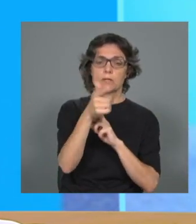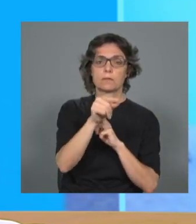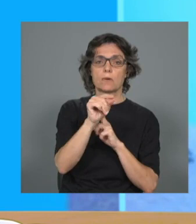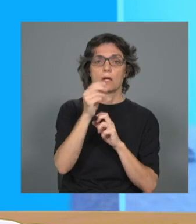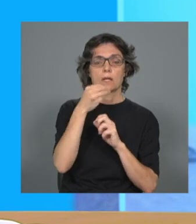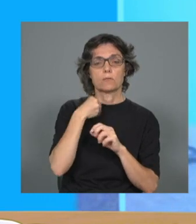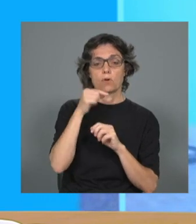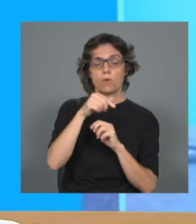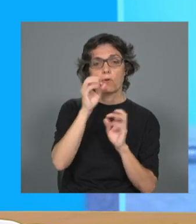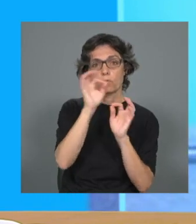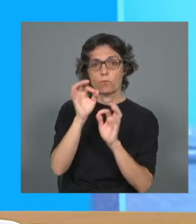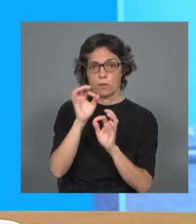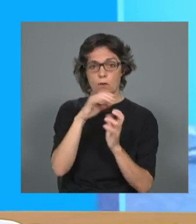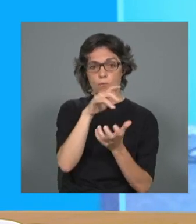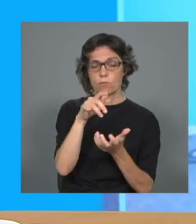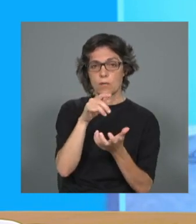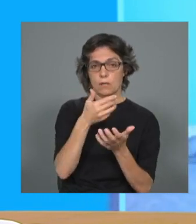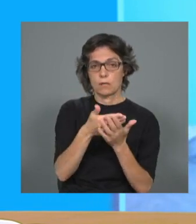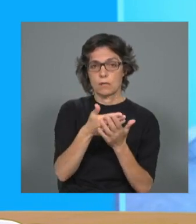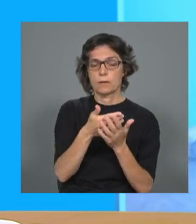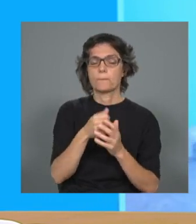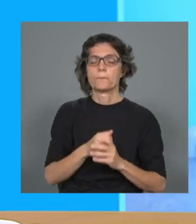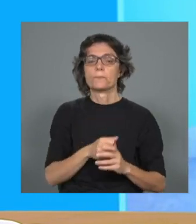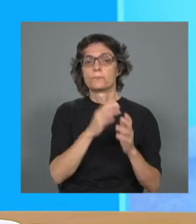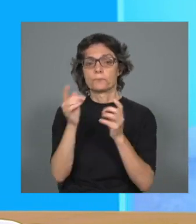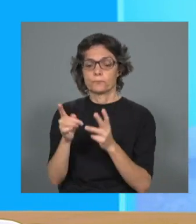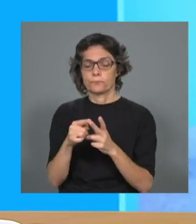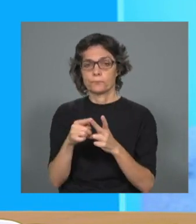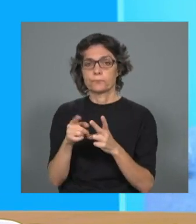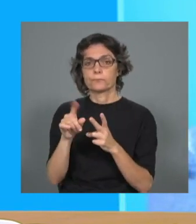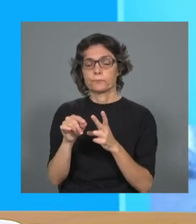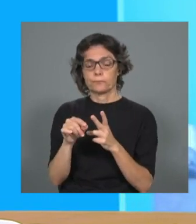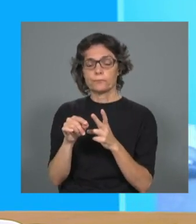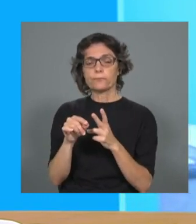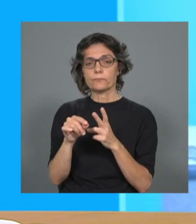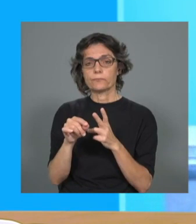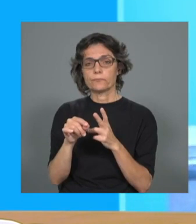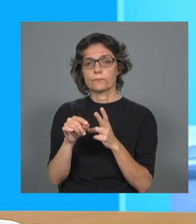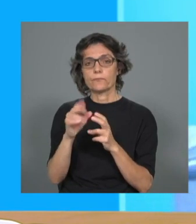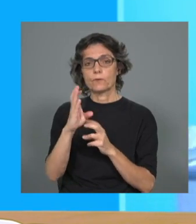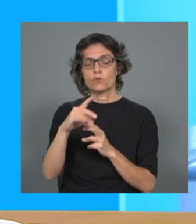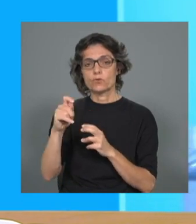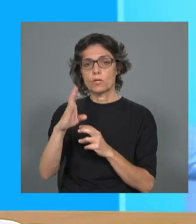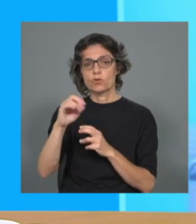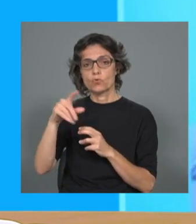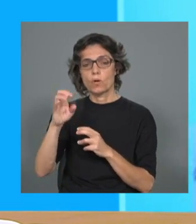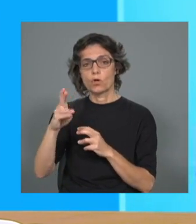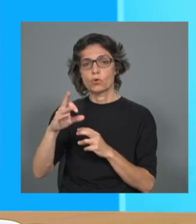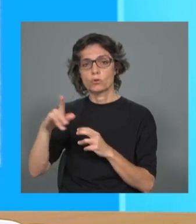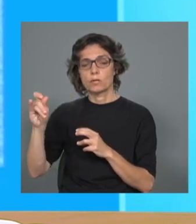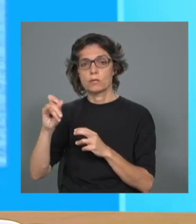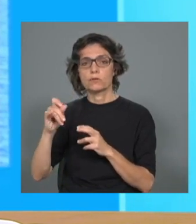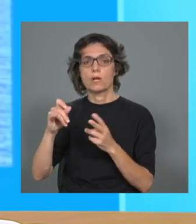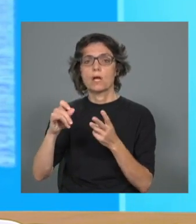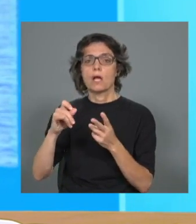e do cuidado que necessita ter, portanto, cuidar da casa comum. E teremos também José João Rodrigues, da Associação Animar,